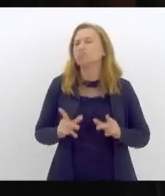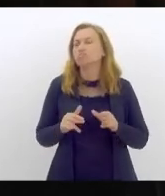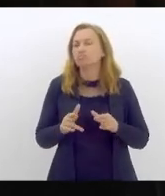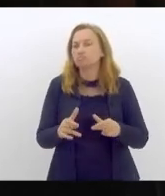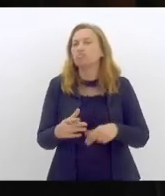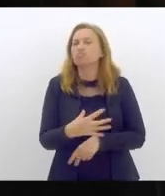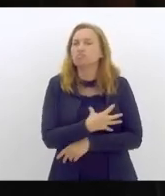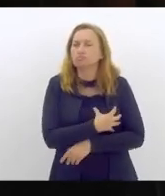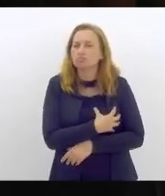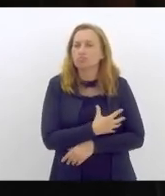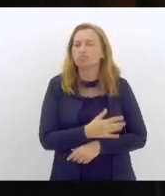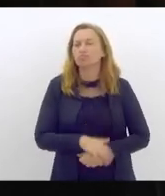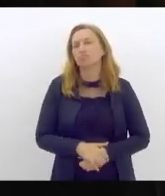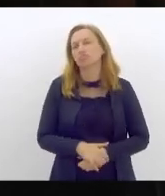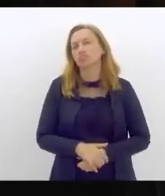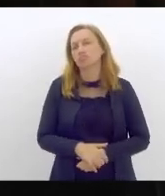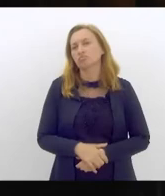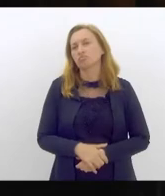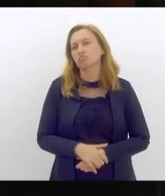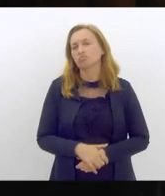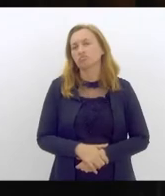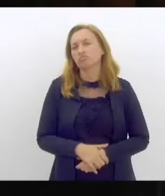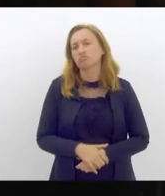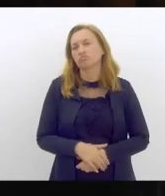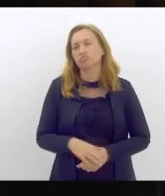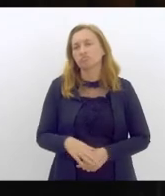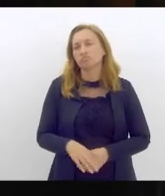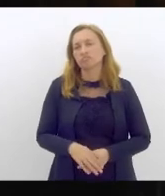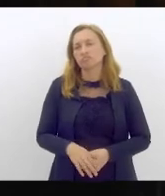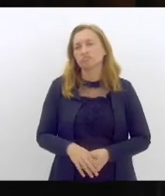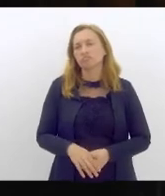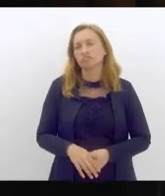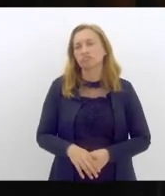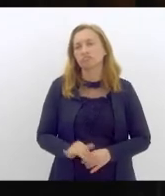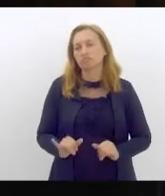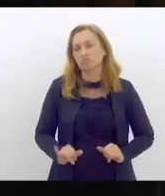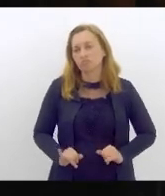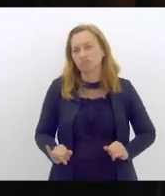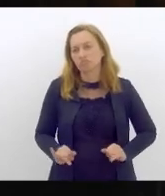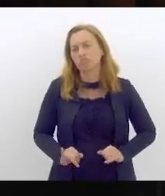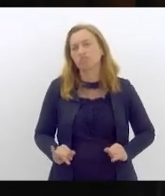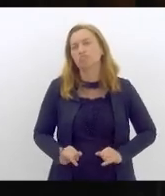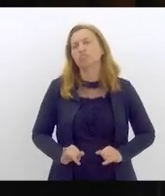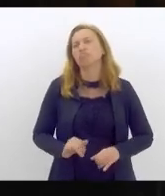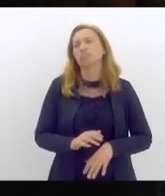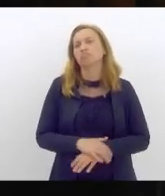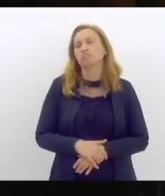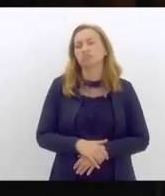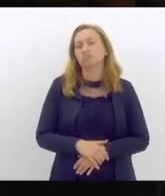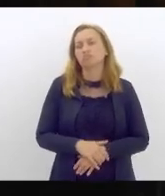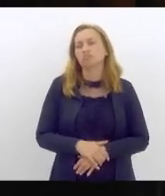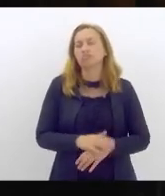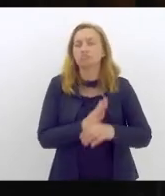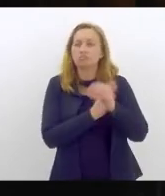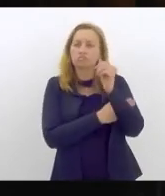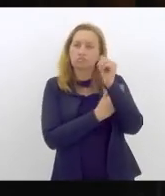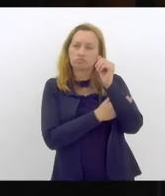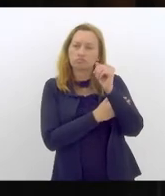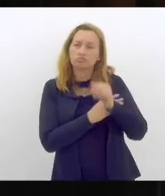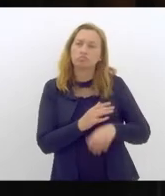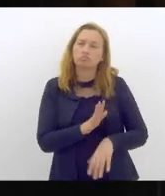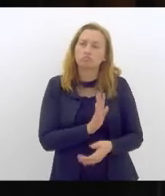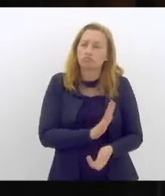câncer de mama serem aí as principais vítimas da truculência do machismo do